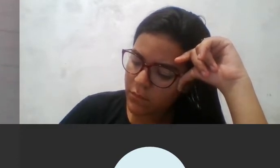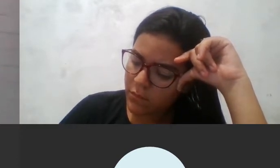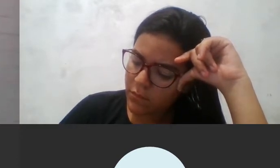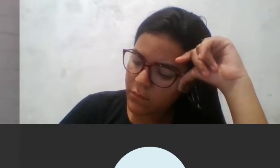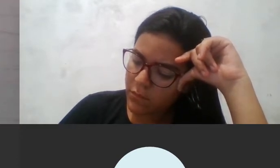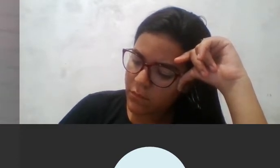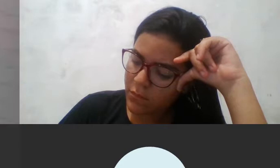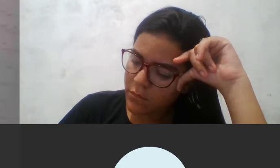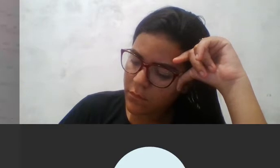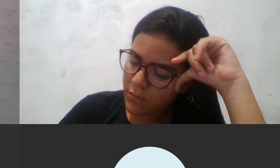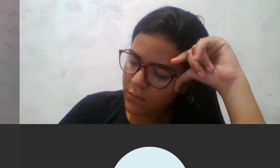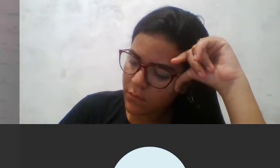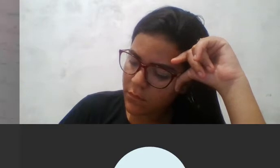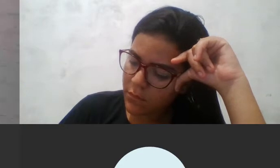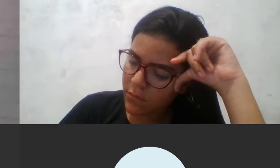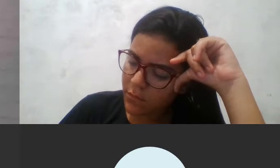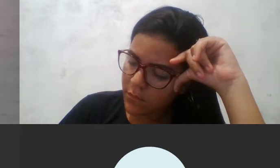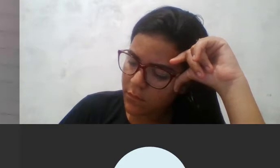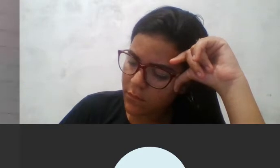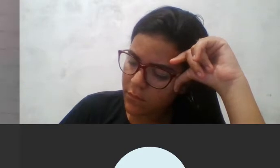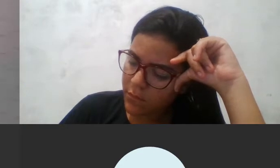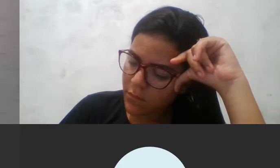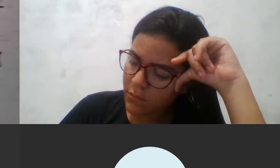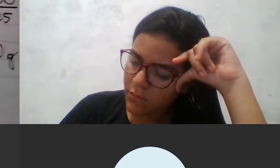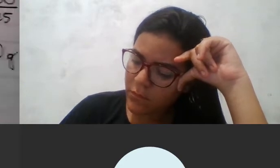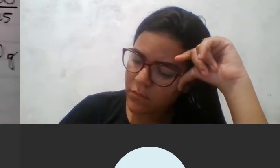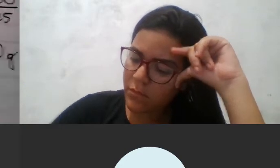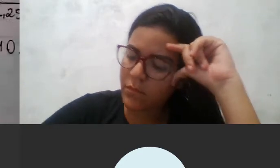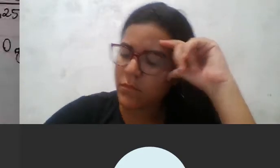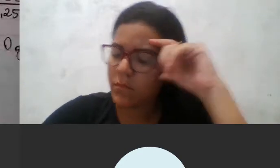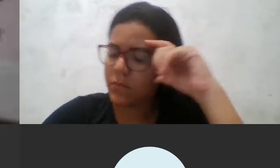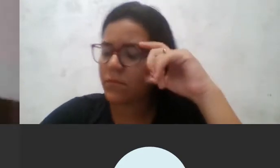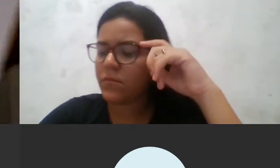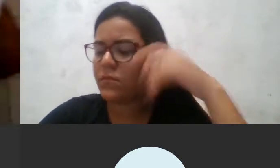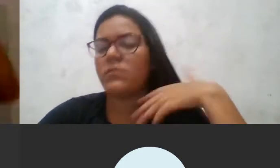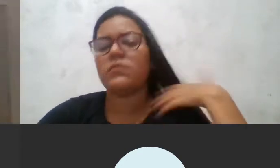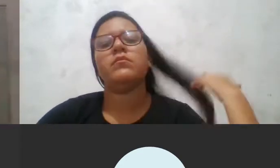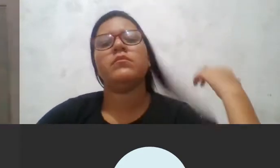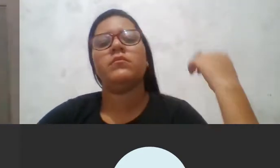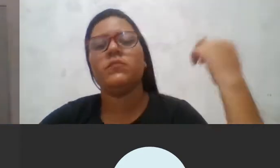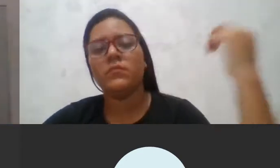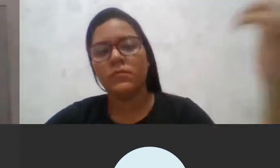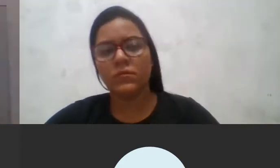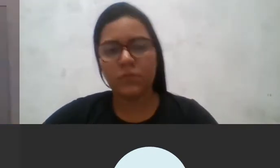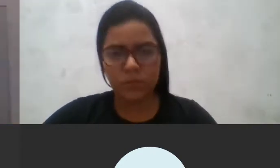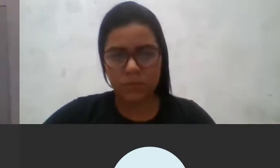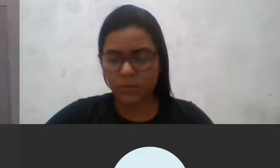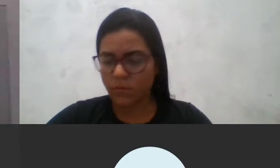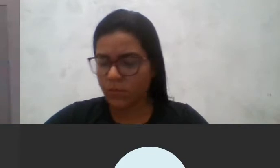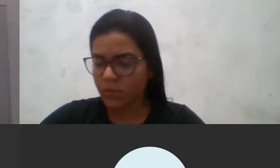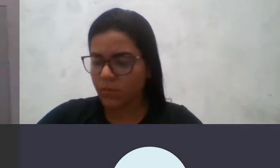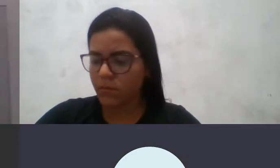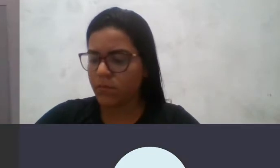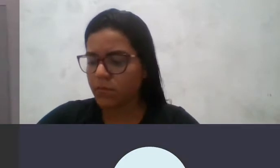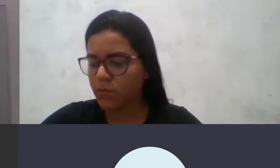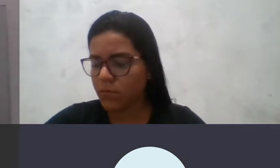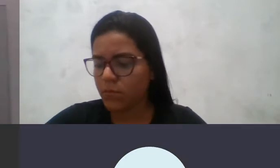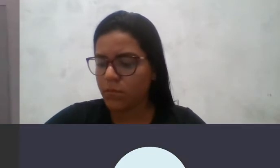massa inicial da amostra, menos 240, que é a massa seca. Eu vou encontrar MA que vale